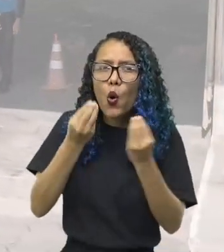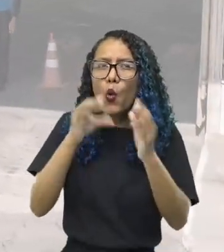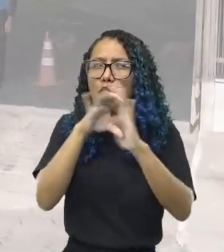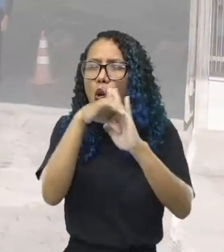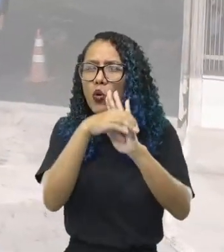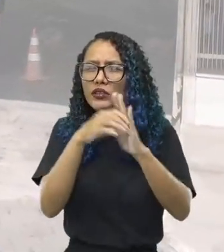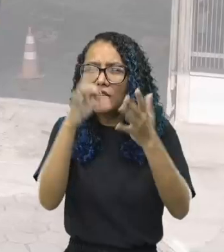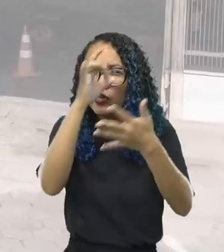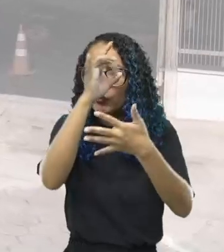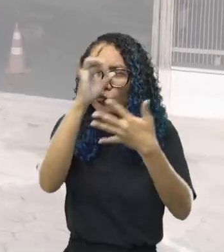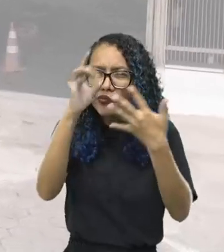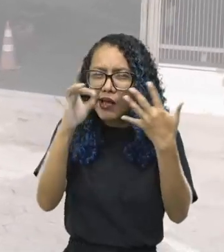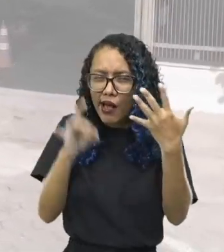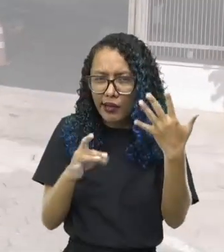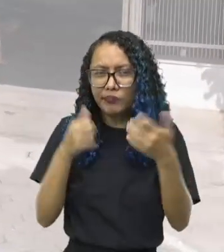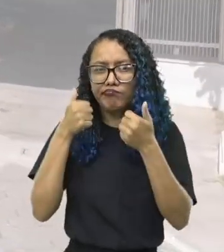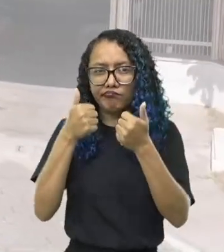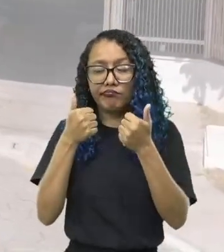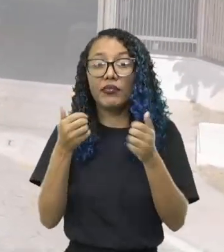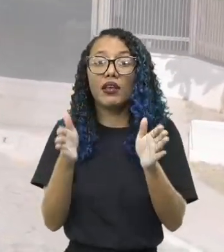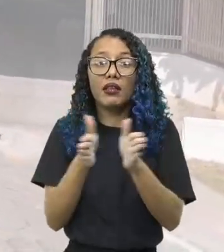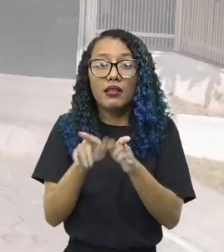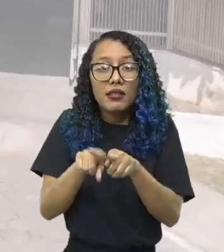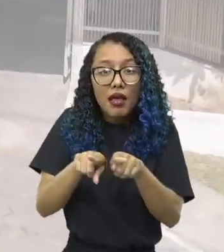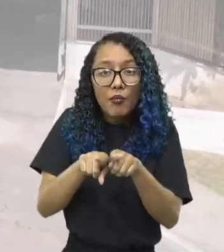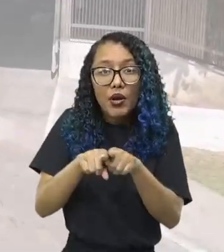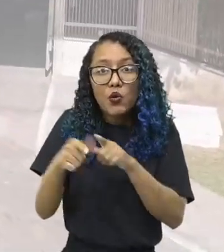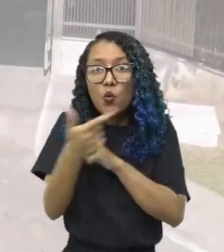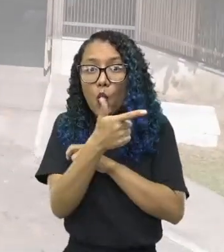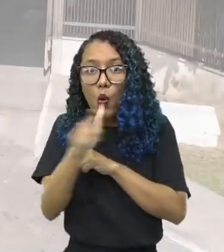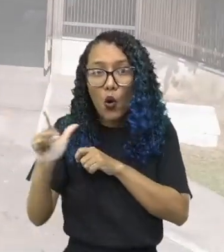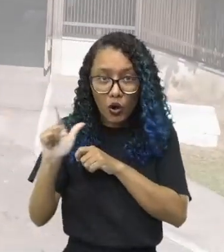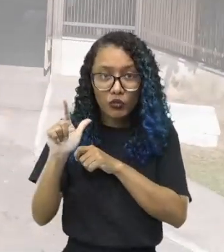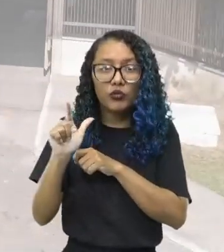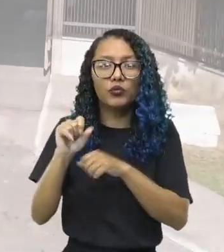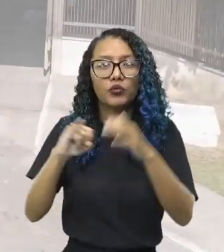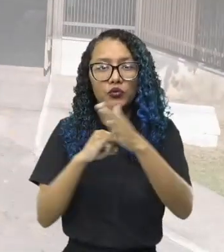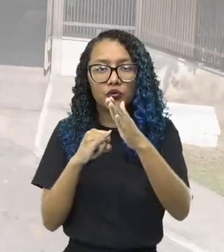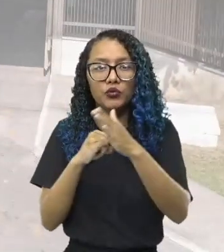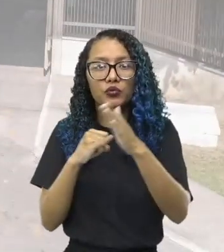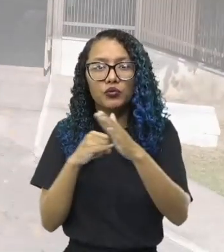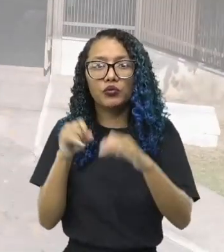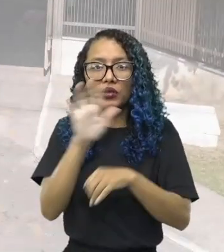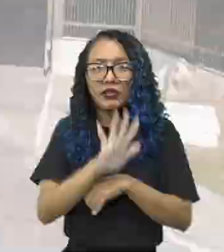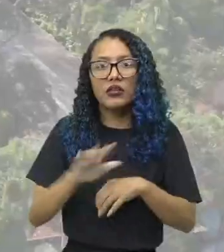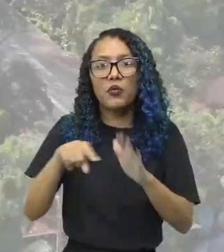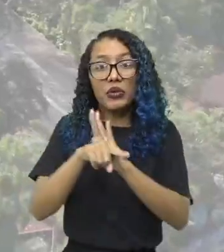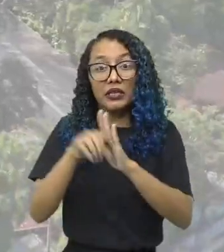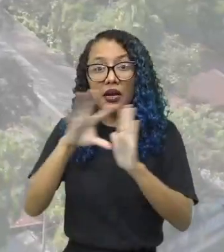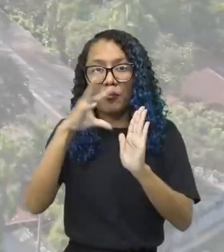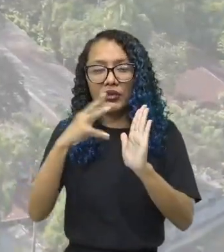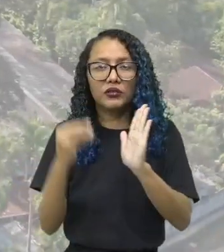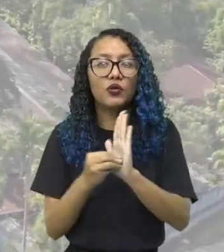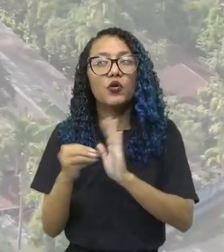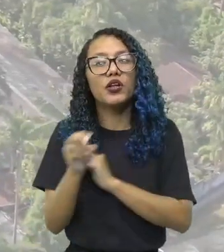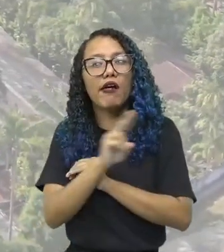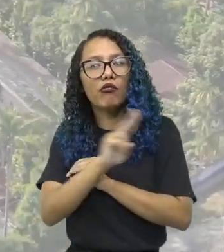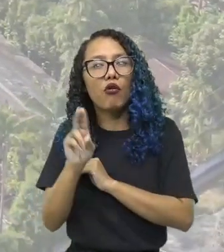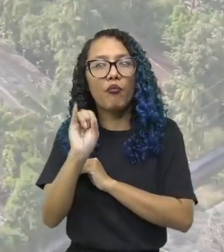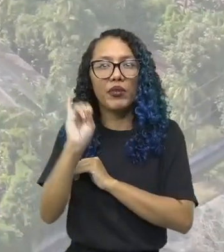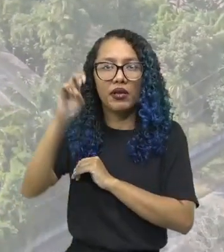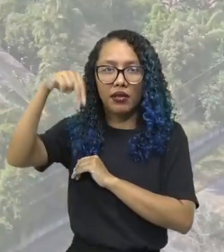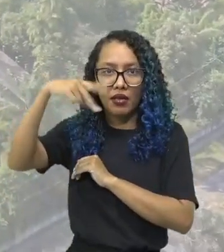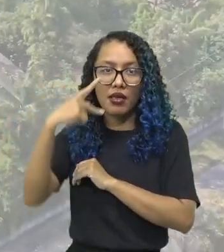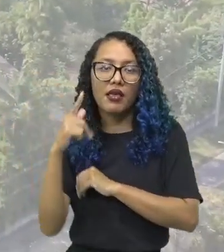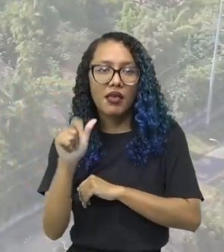uma. Temos também o Instituto Nacional de Pesquisa da Amazônia, que é o INPA, onde também vocês podem